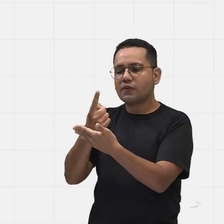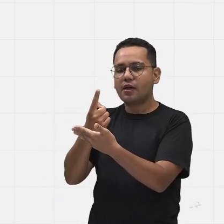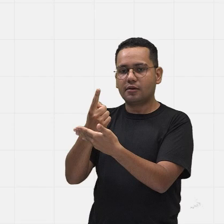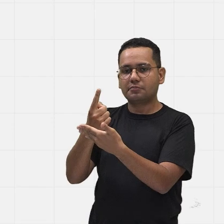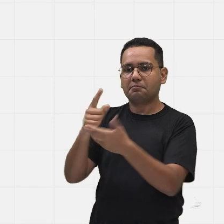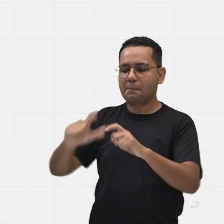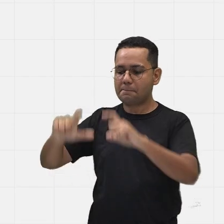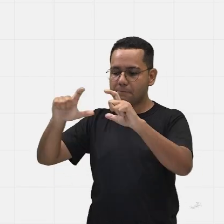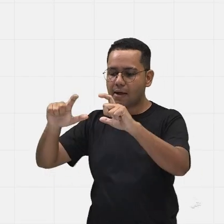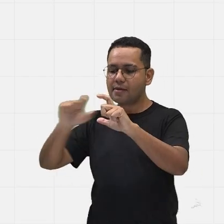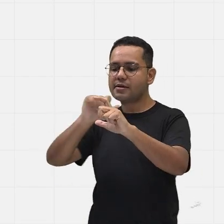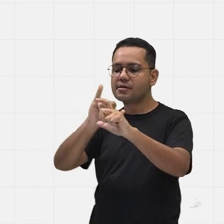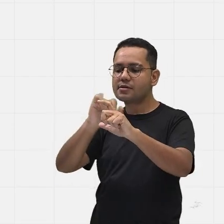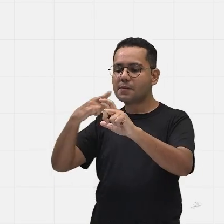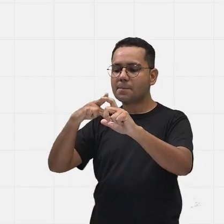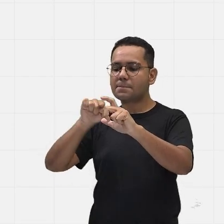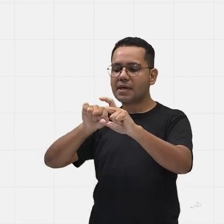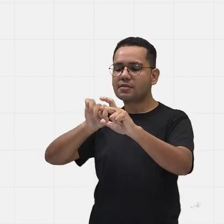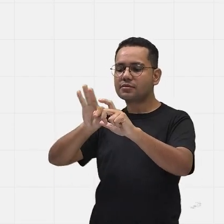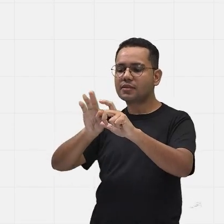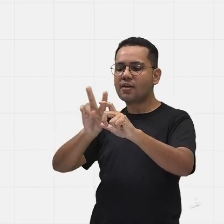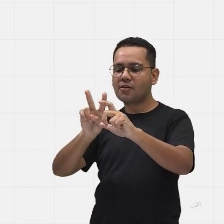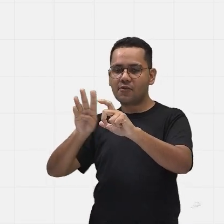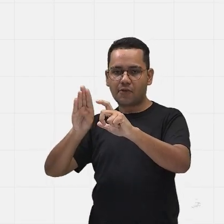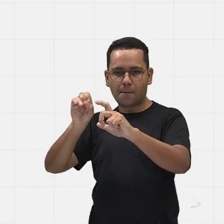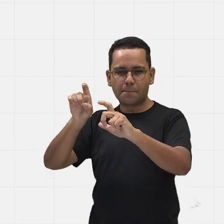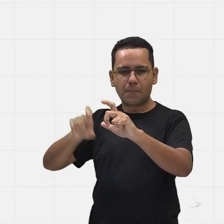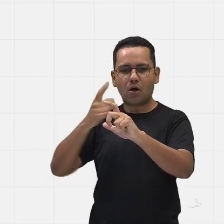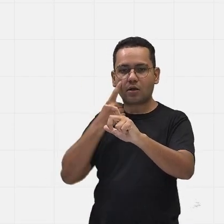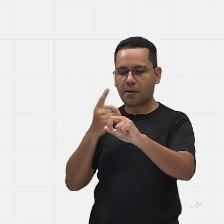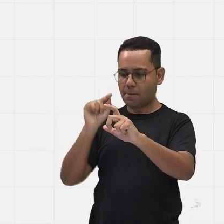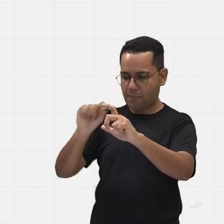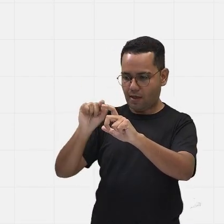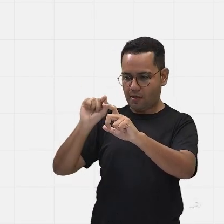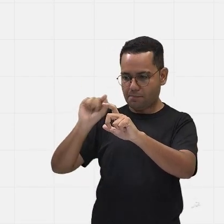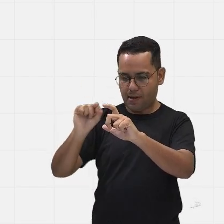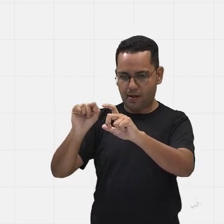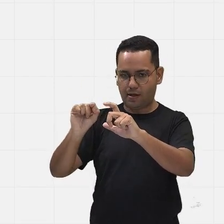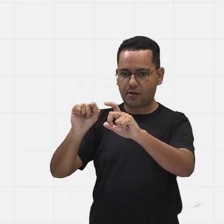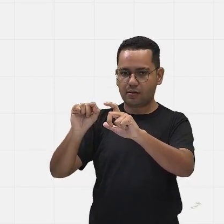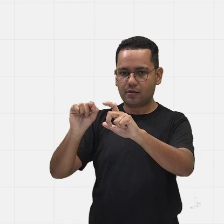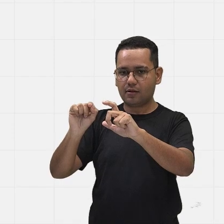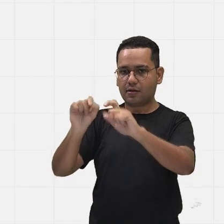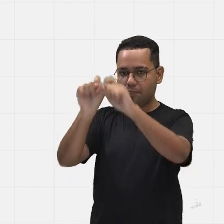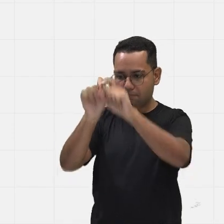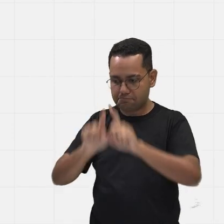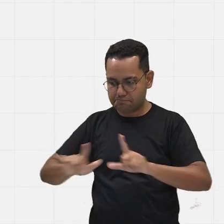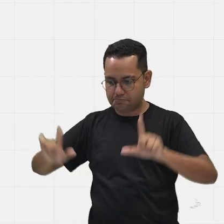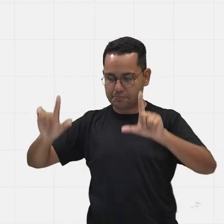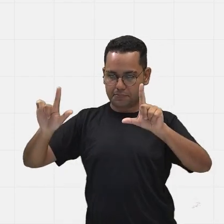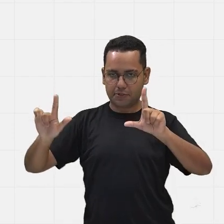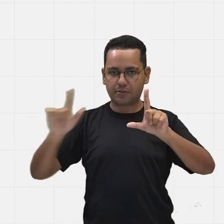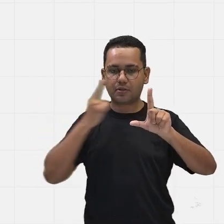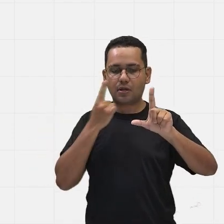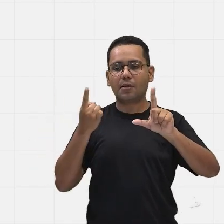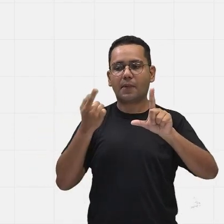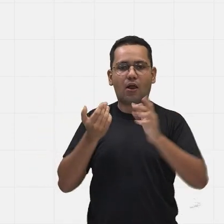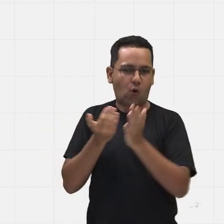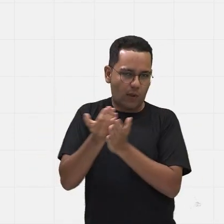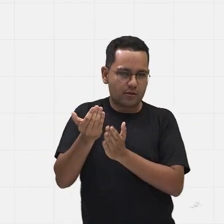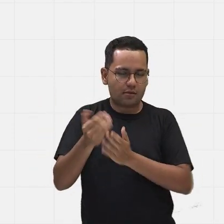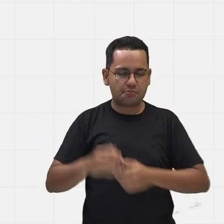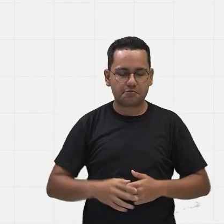ícone azul, tá? Você dá um duplo clique, ele vai aparecer na tela da TV para iniciar o